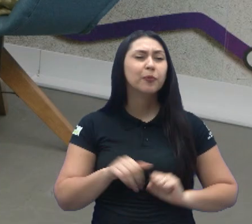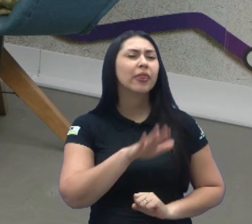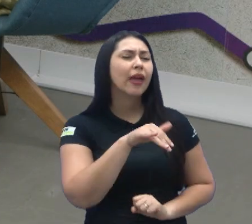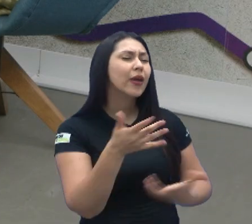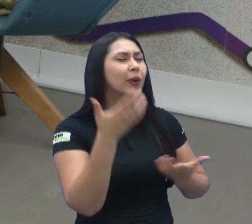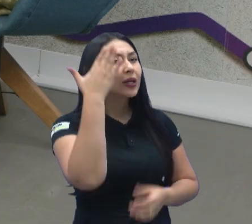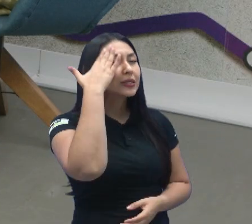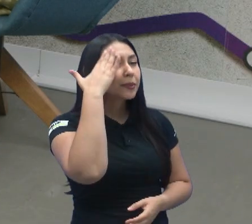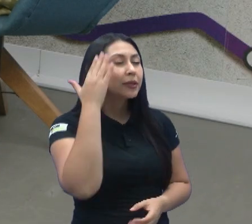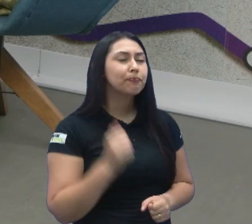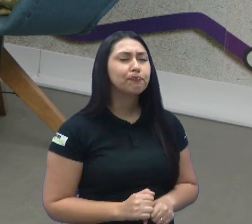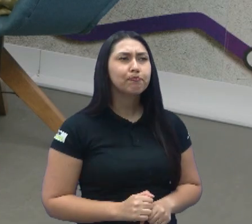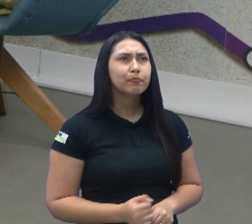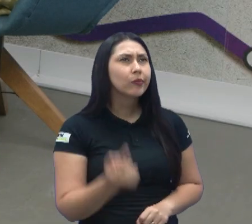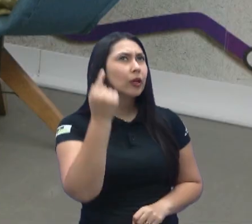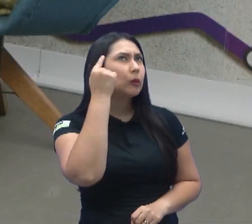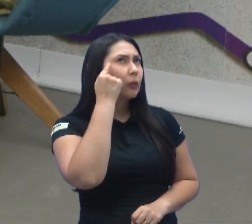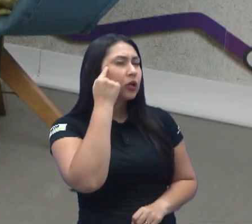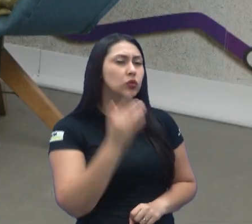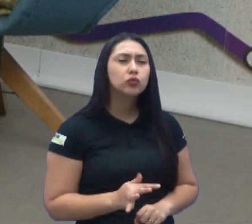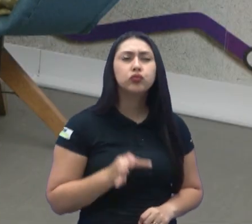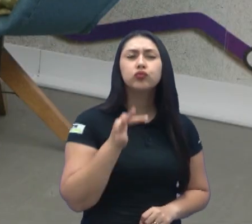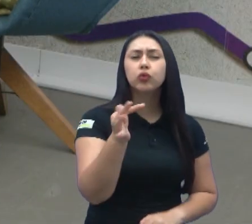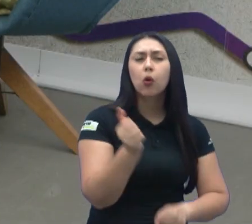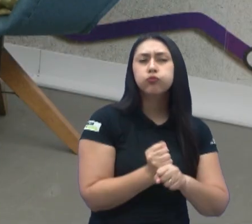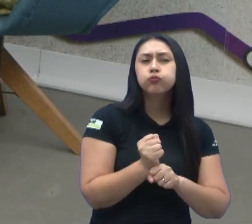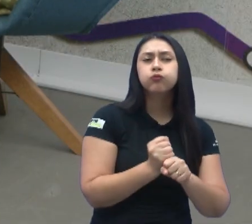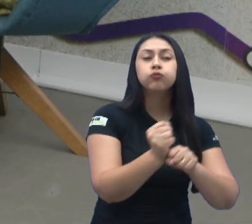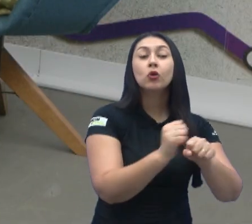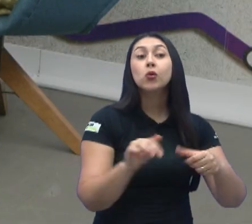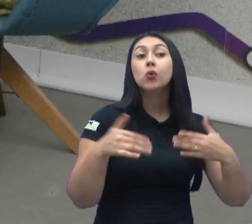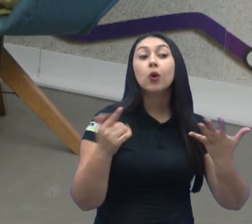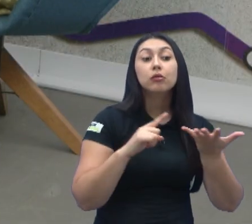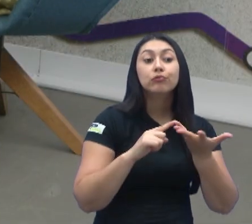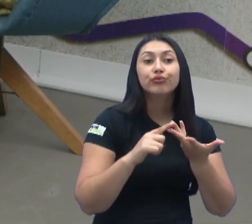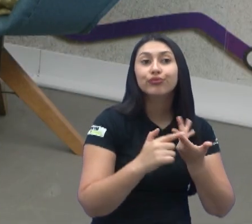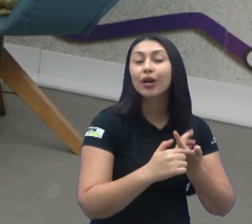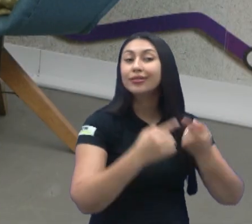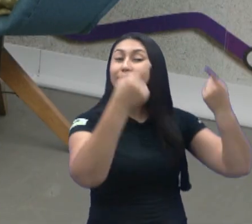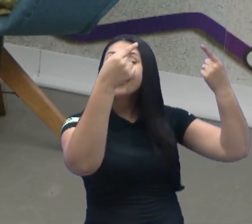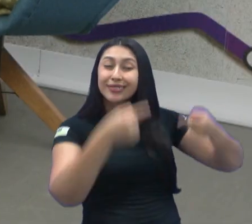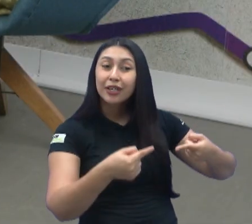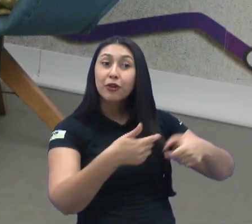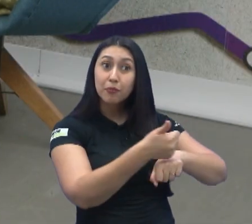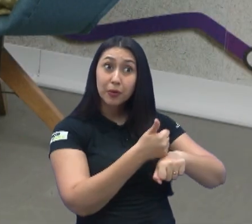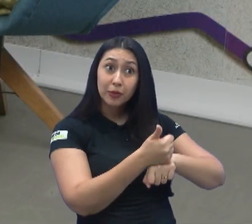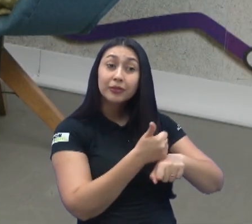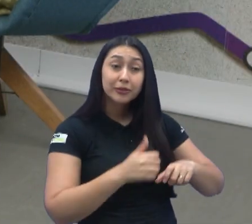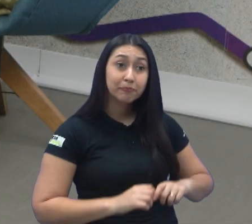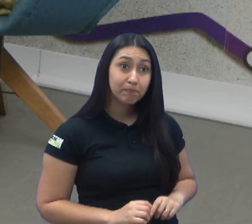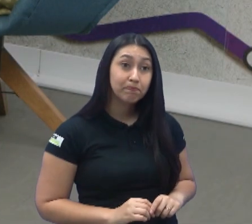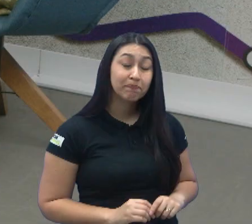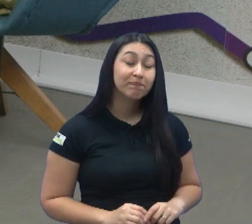né? Olhando para os próximos anos, quais os principais desafios, perspectivas mesmo para a profissão?